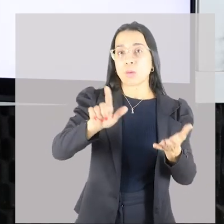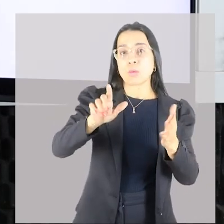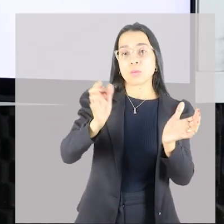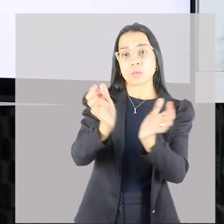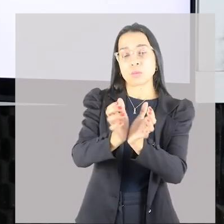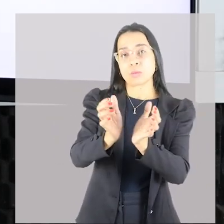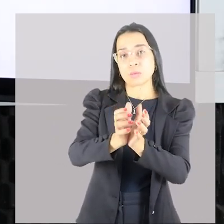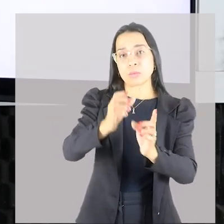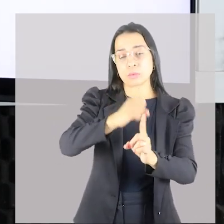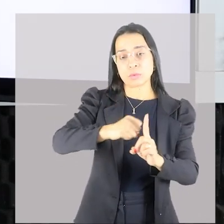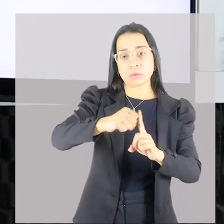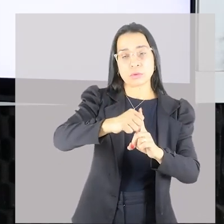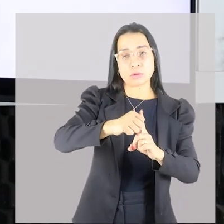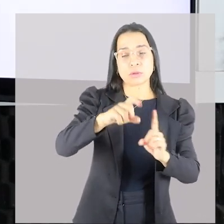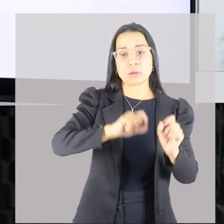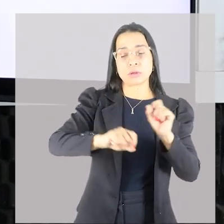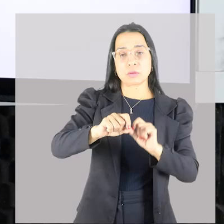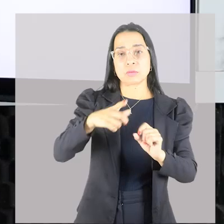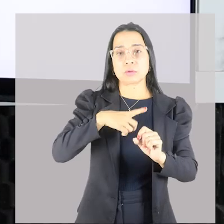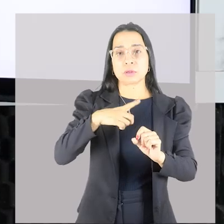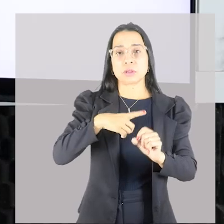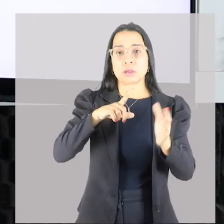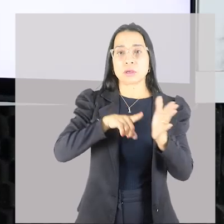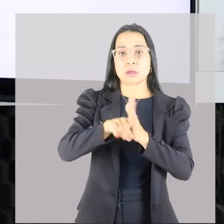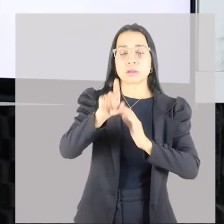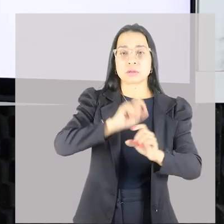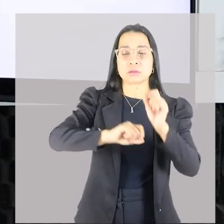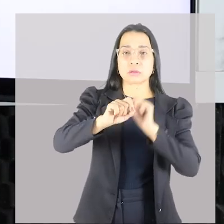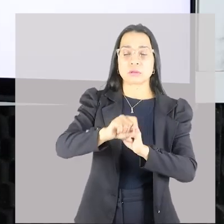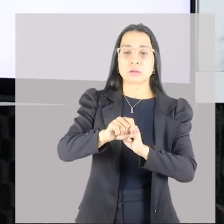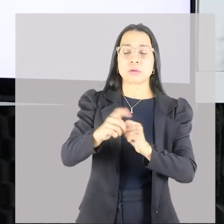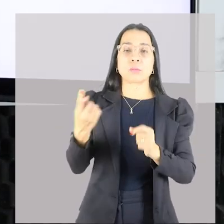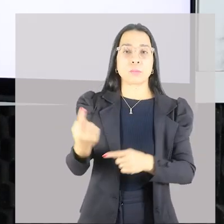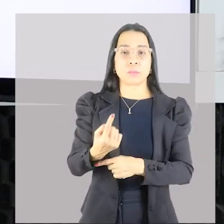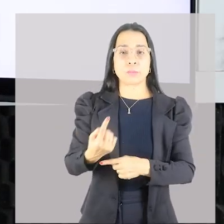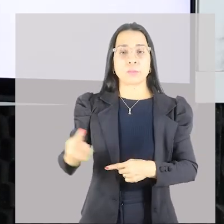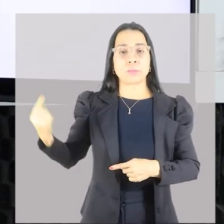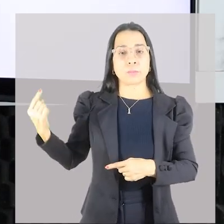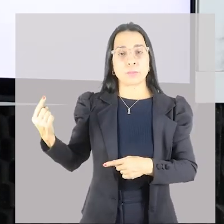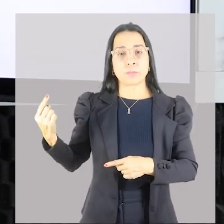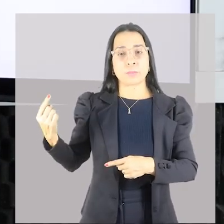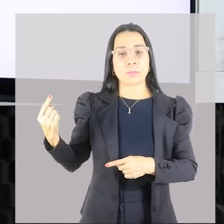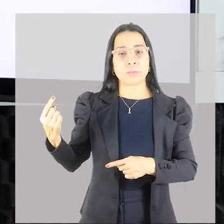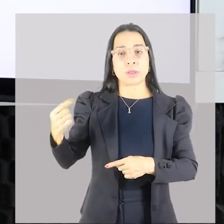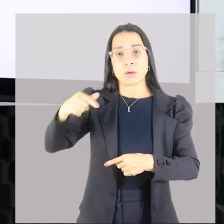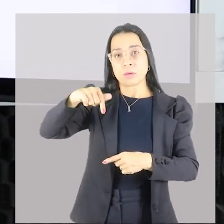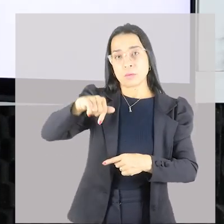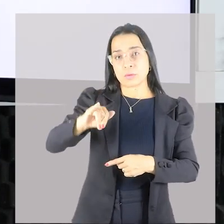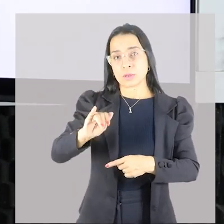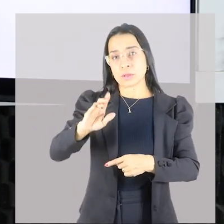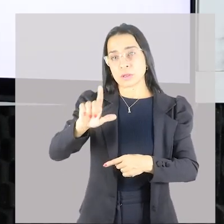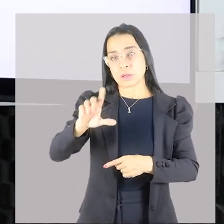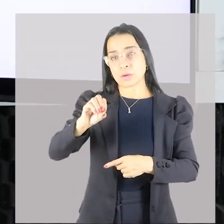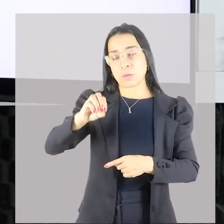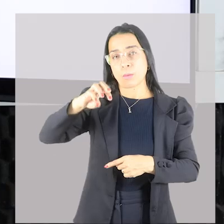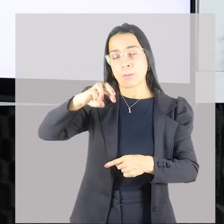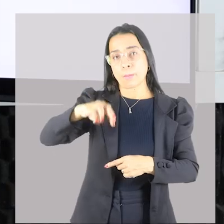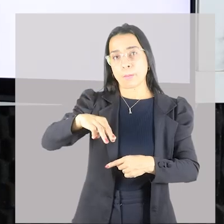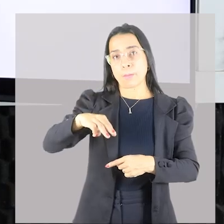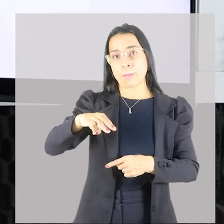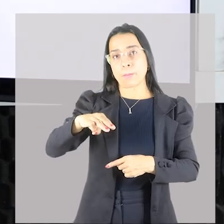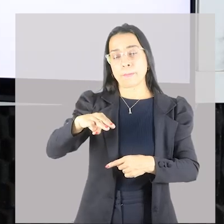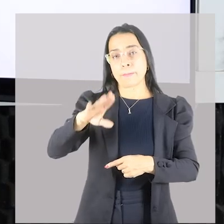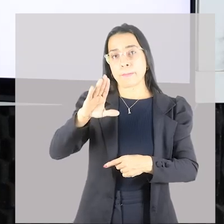social também, outro movimento social que tem a questão territorial muito presente é o movimento quilombola. Além do movimento